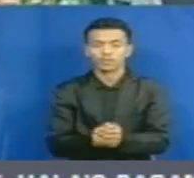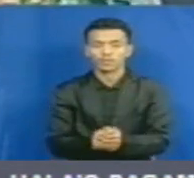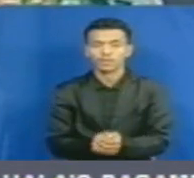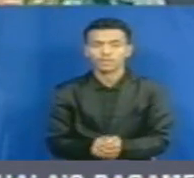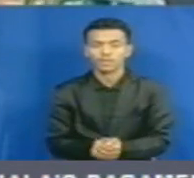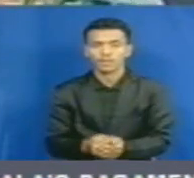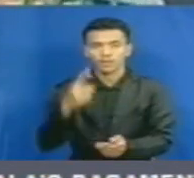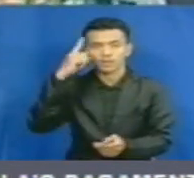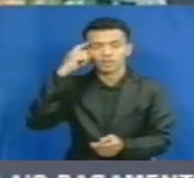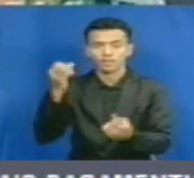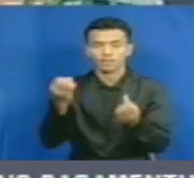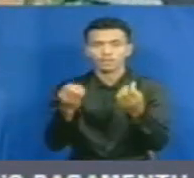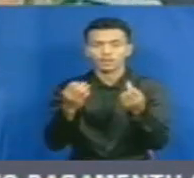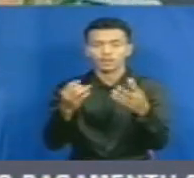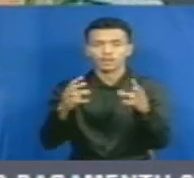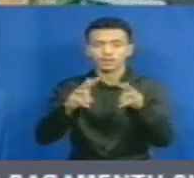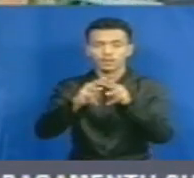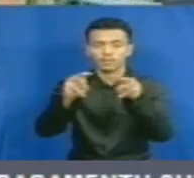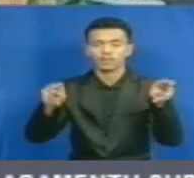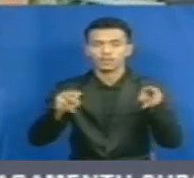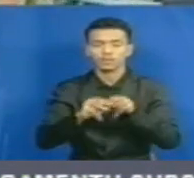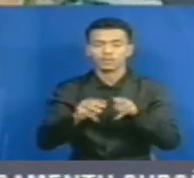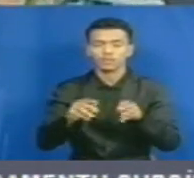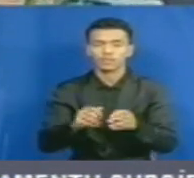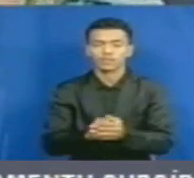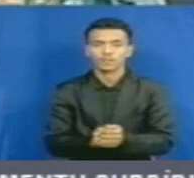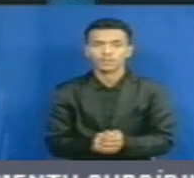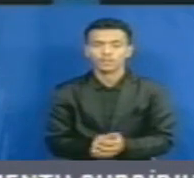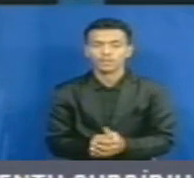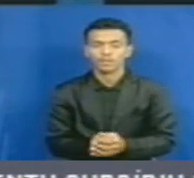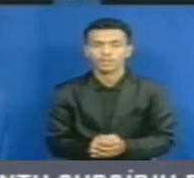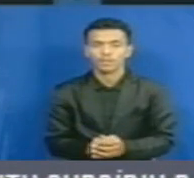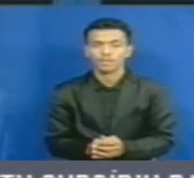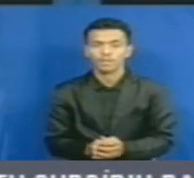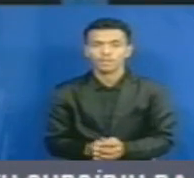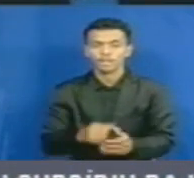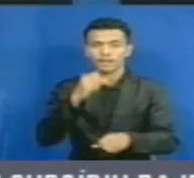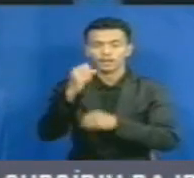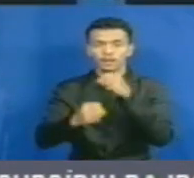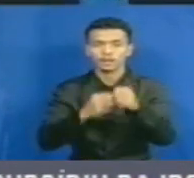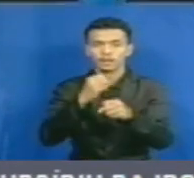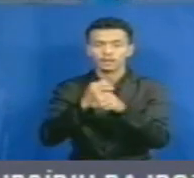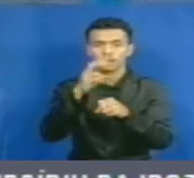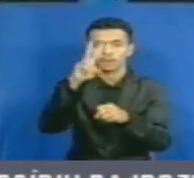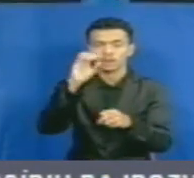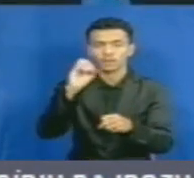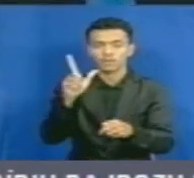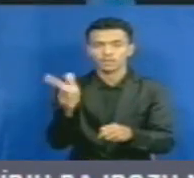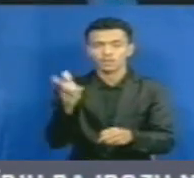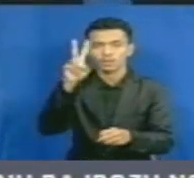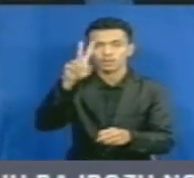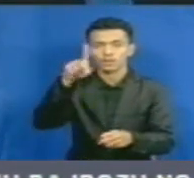tambah barak lima pihak kapital munisipi tambah dar sentral pihak munisipi ini. En cuanto durante tinen rihun rua rua nulo resin